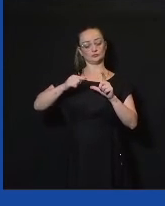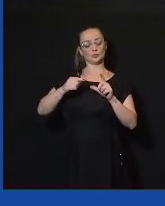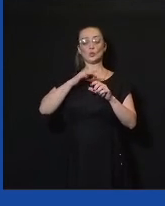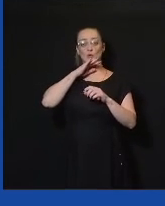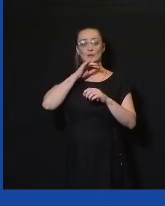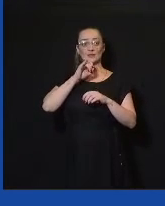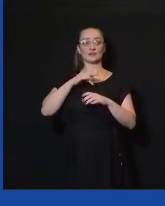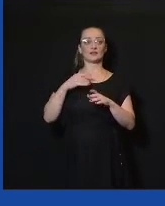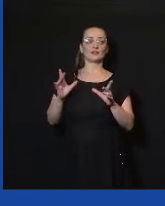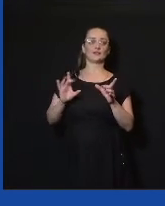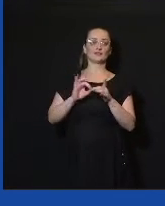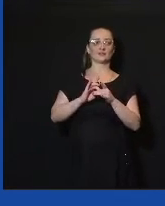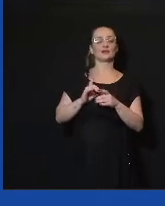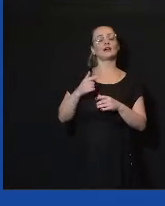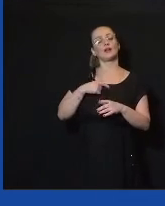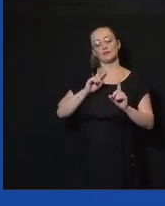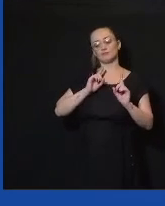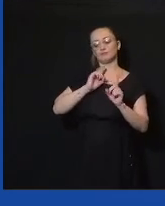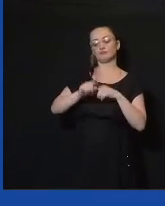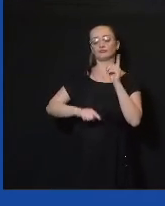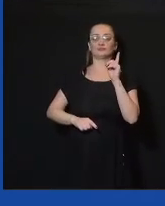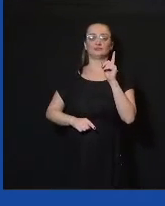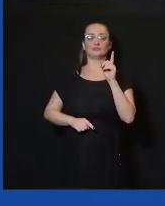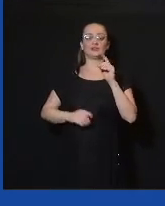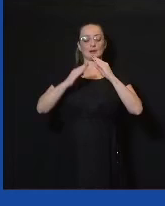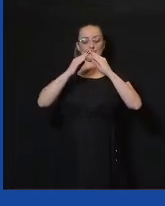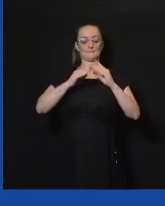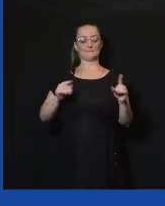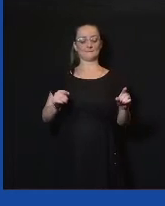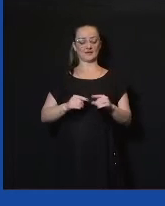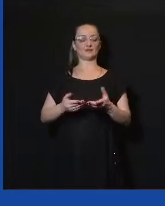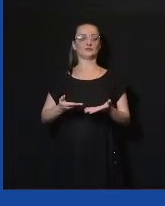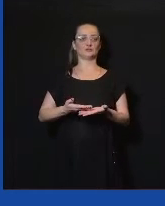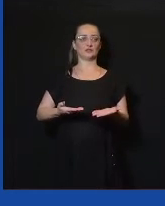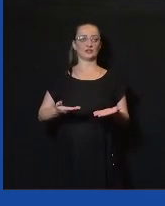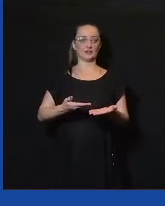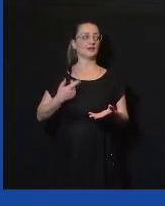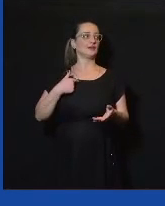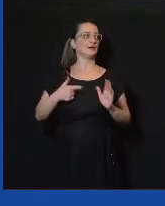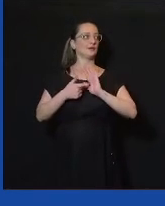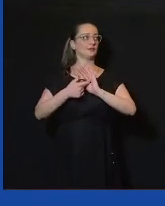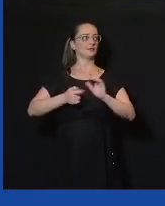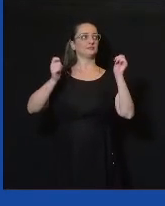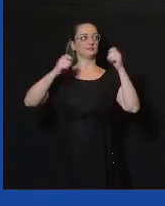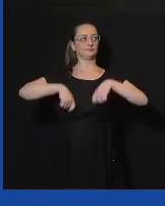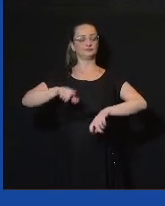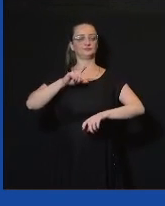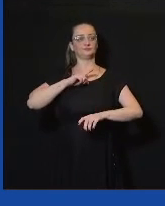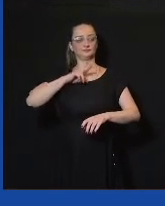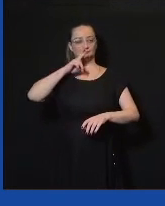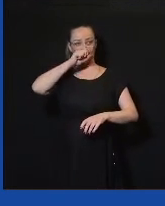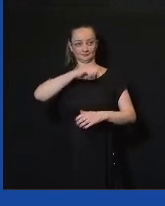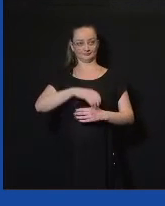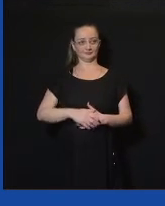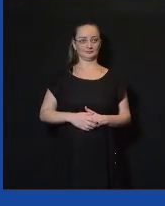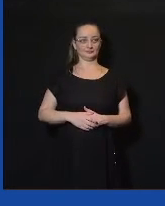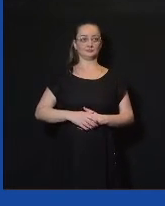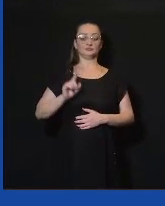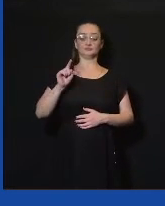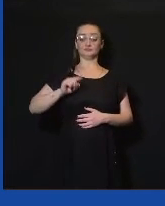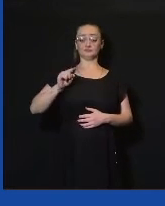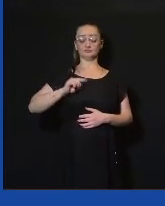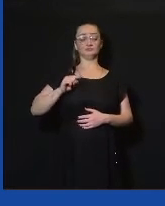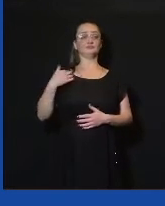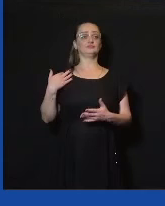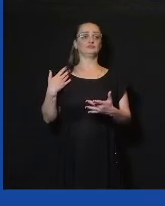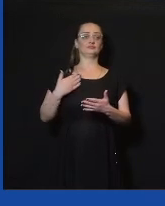minimamente irrigado, ela dá uma reviravolta nessa pirâmide de desigualdade e ela mostra a potência e a vitalidade. Para mim, isso, cara, é o legado que